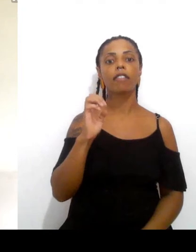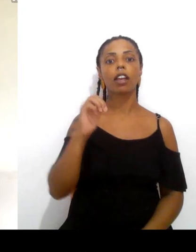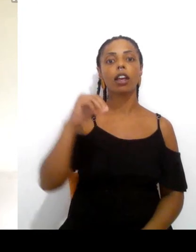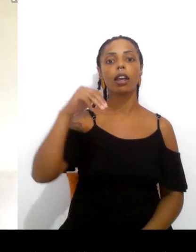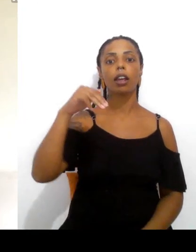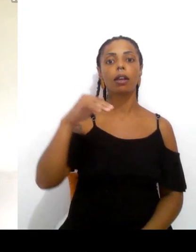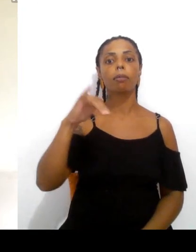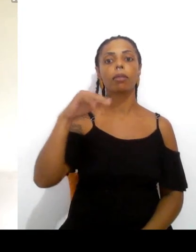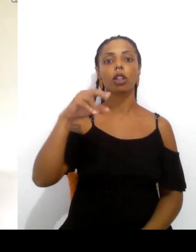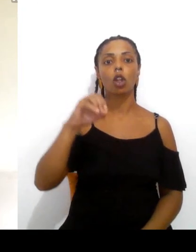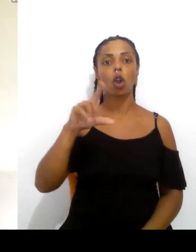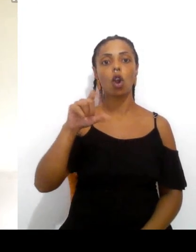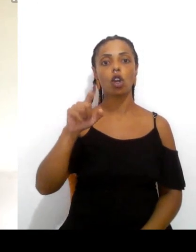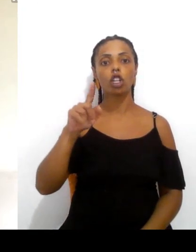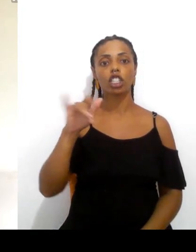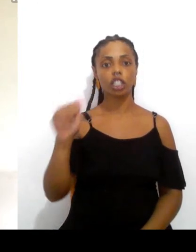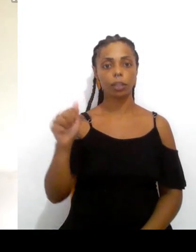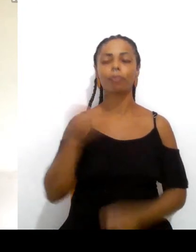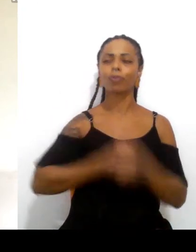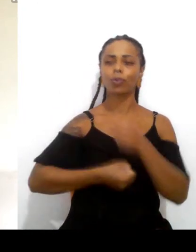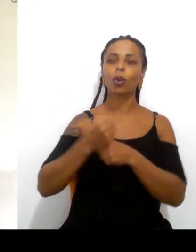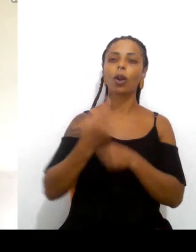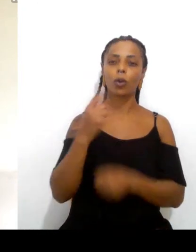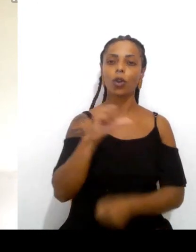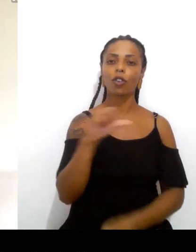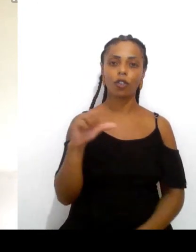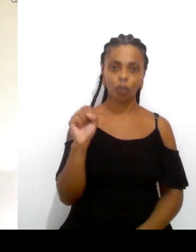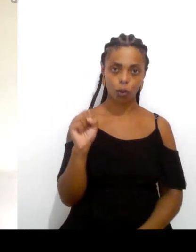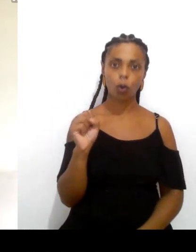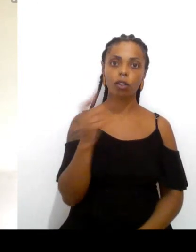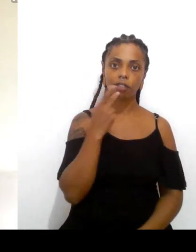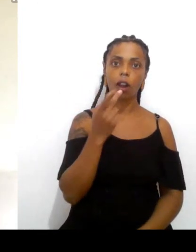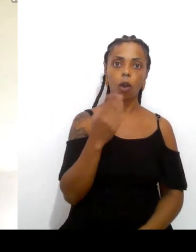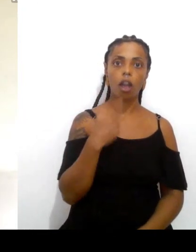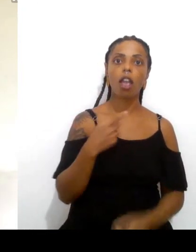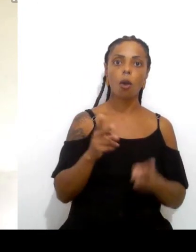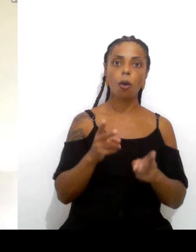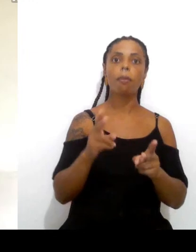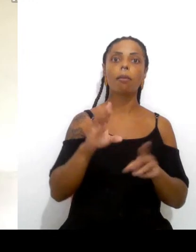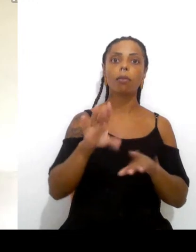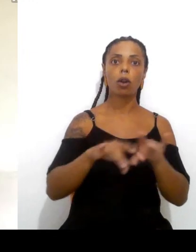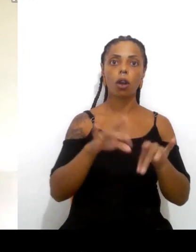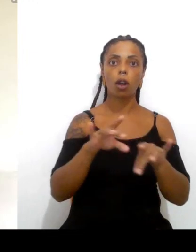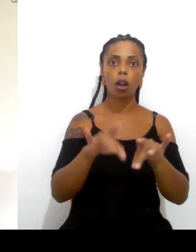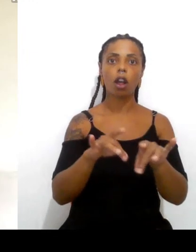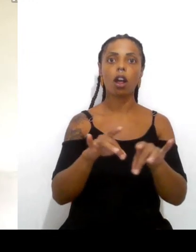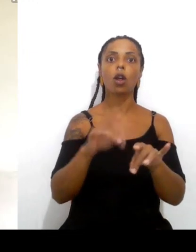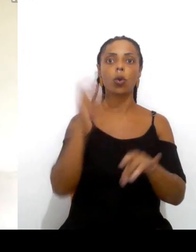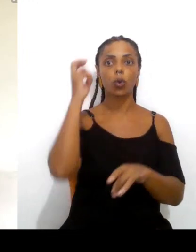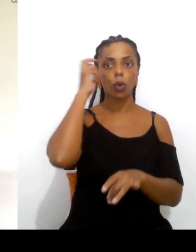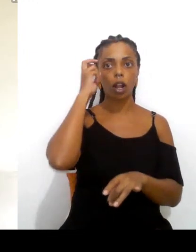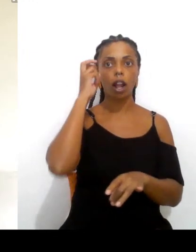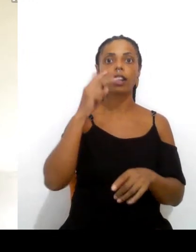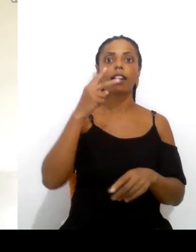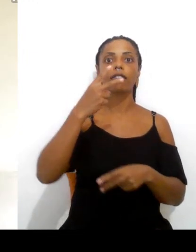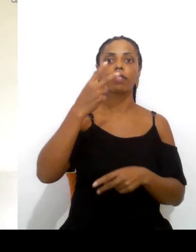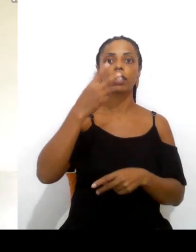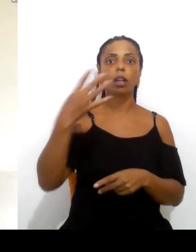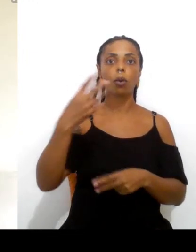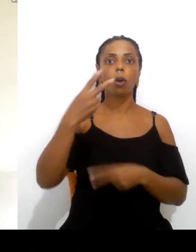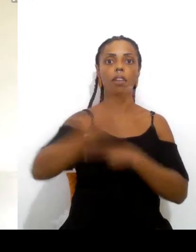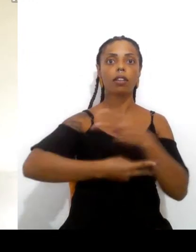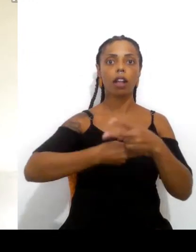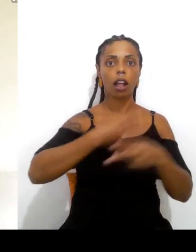em 1998 como foi dito foi diretor cultural da vigésima quarta Bienal de São Paulo dedicada a